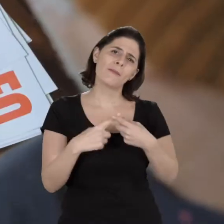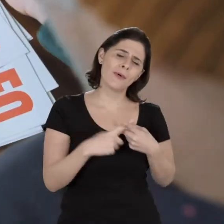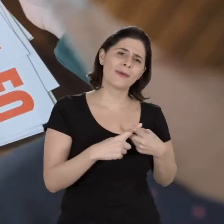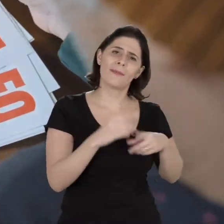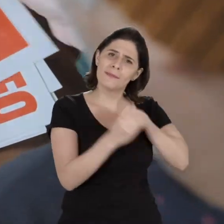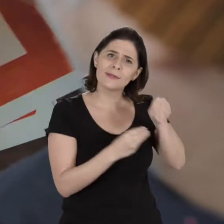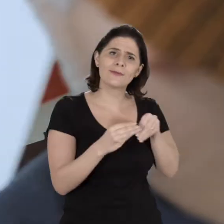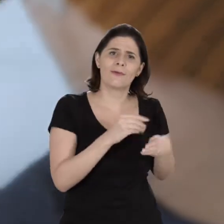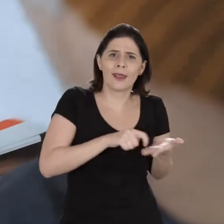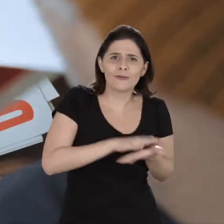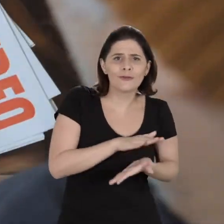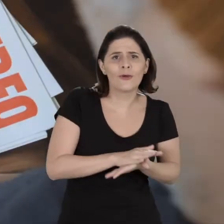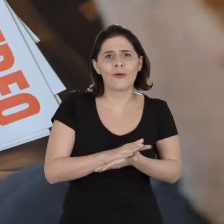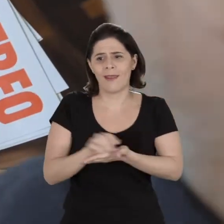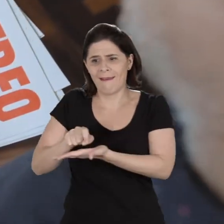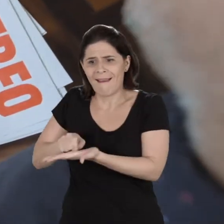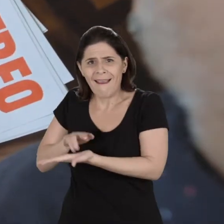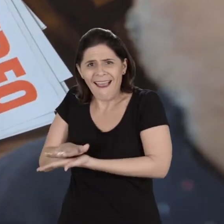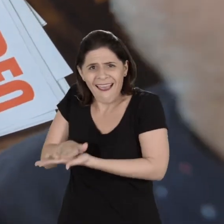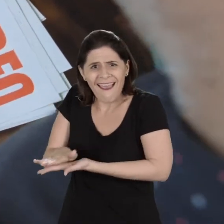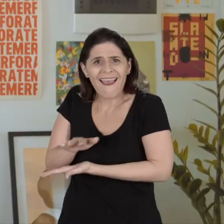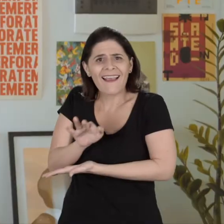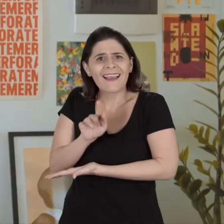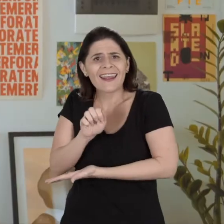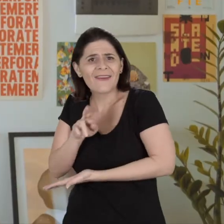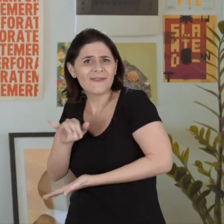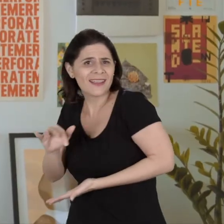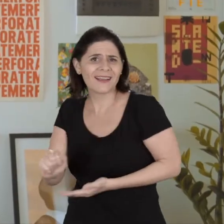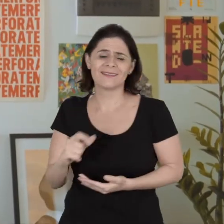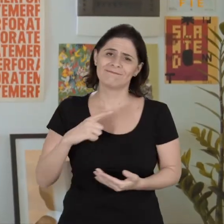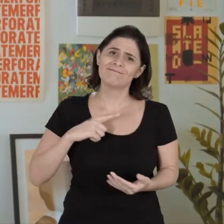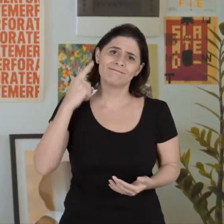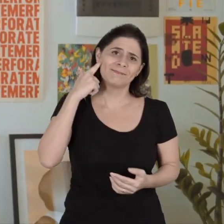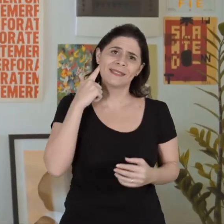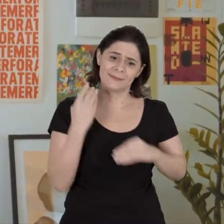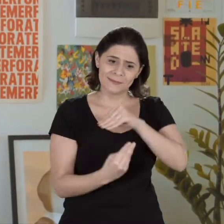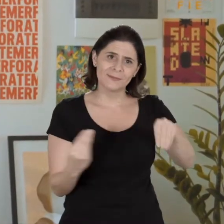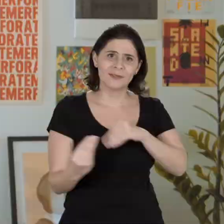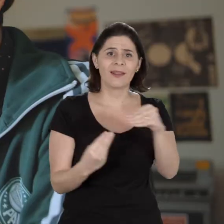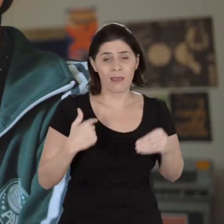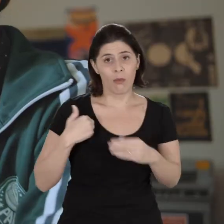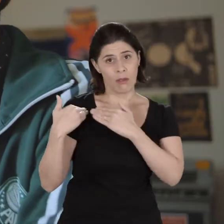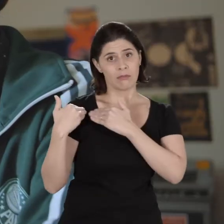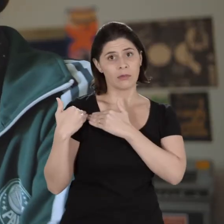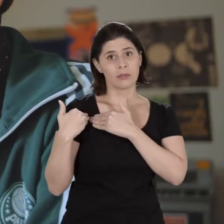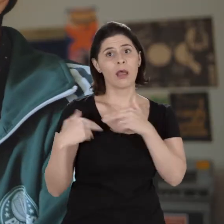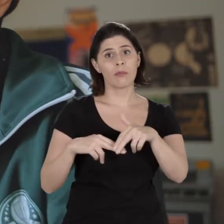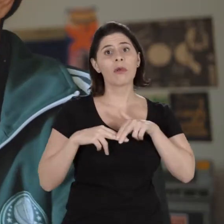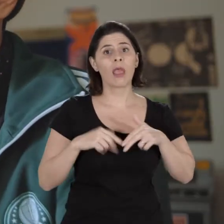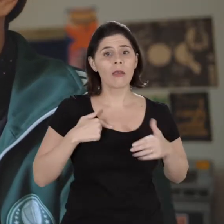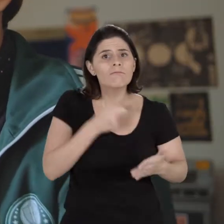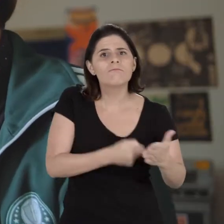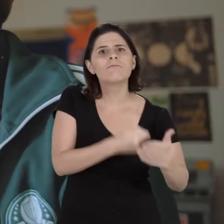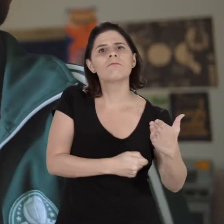design. Eu acho que o ato de imprimir é um ato político, né? Por eu ter esse meio de produção, assim, eu sou um pouco responsável por isso, assim, por ativismo. Eu acho